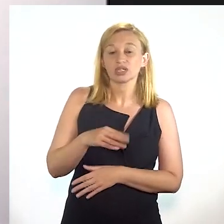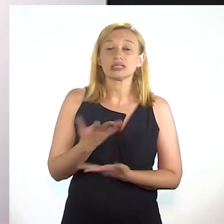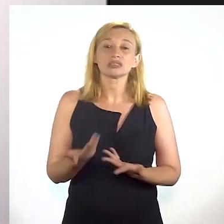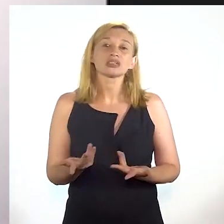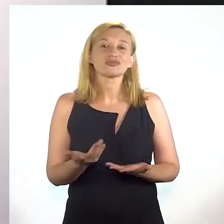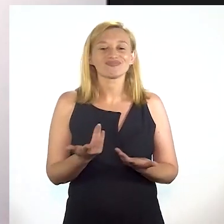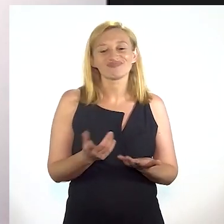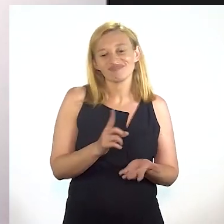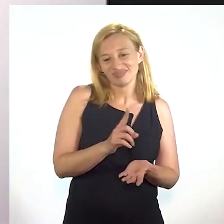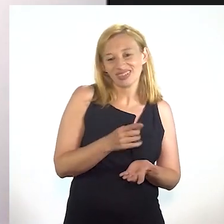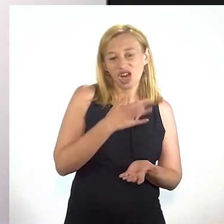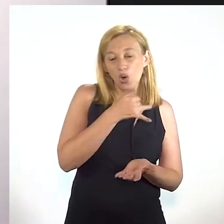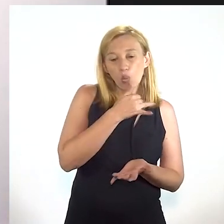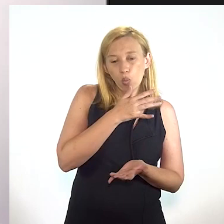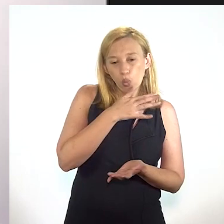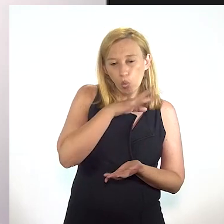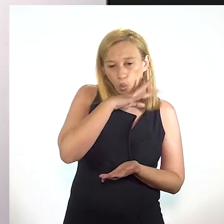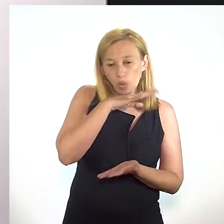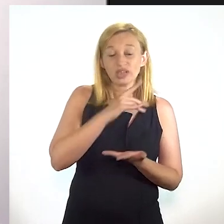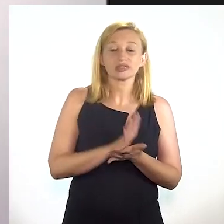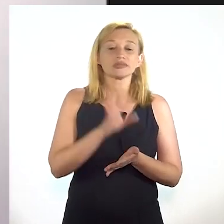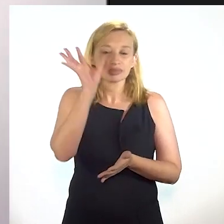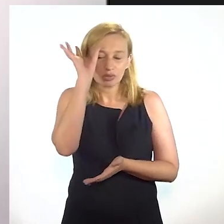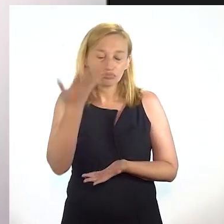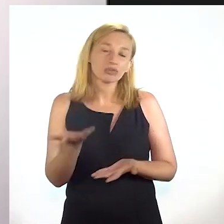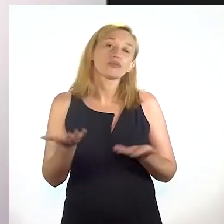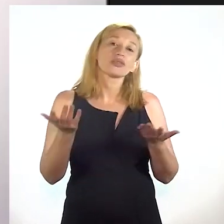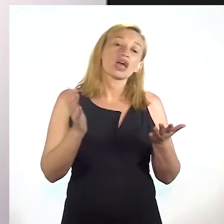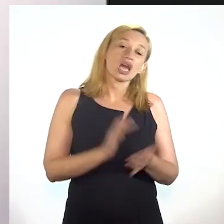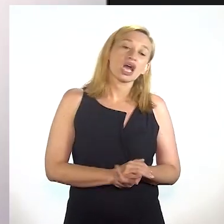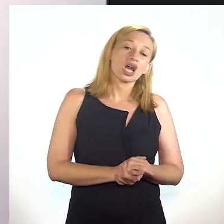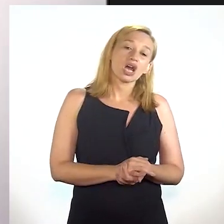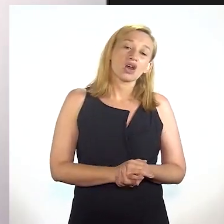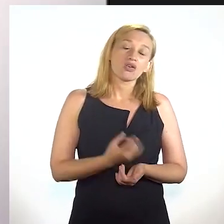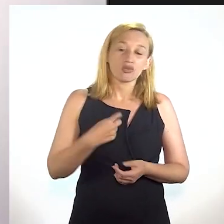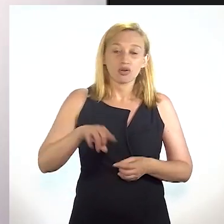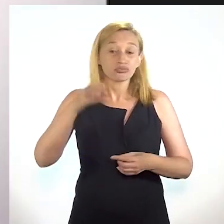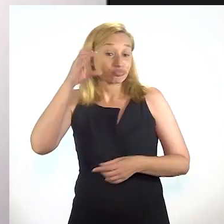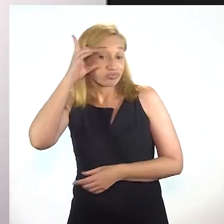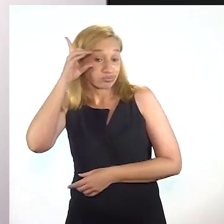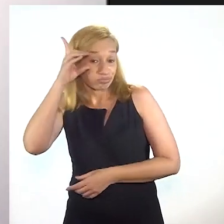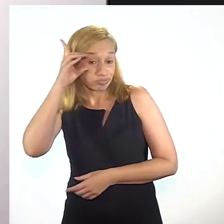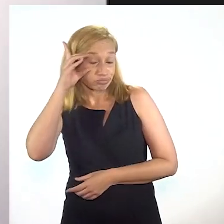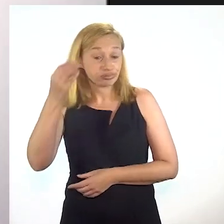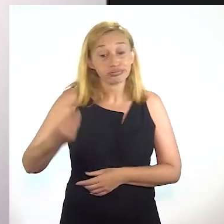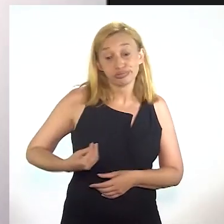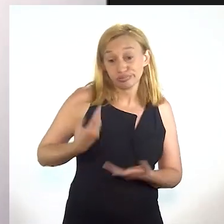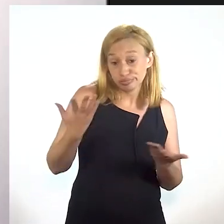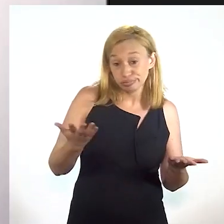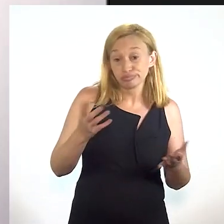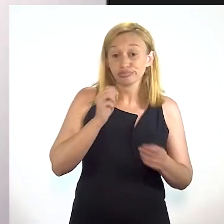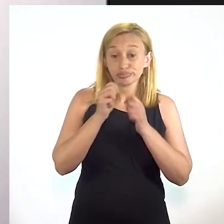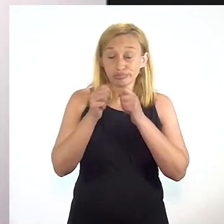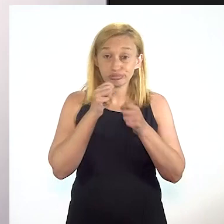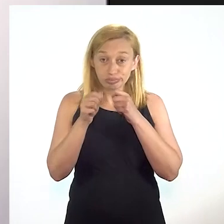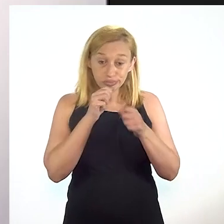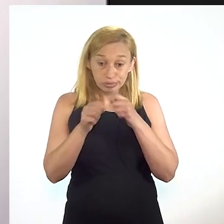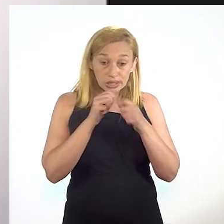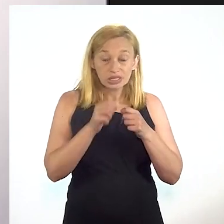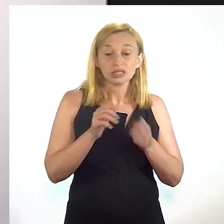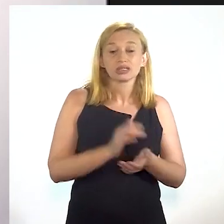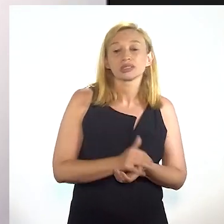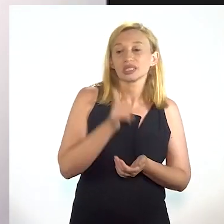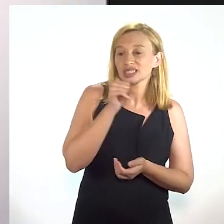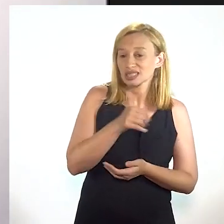para ficar falando só 40 minutos, então acaba sendo muito excludente. E aí a solução foi levar para um Instagram da vida